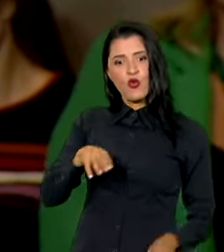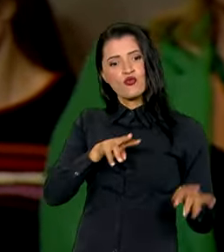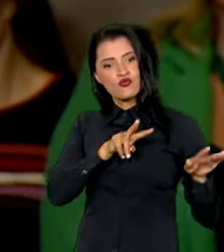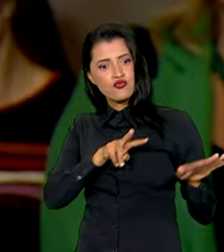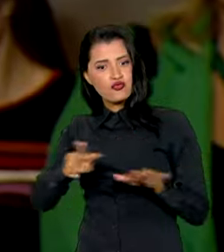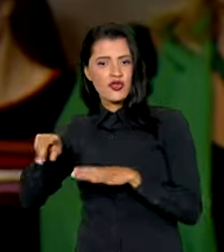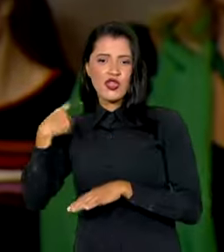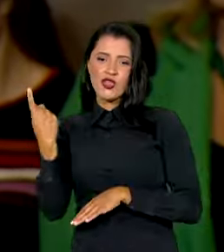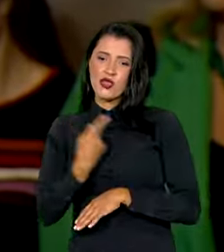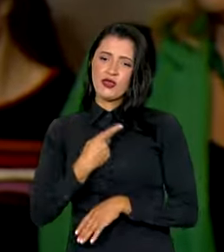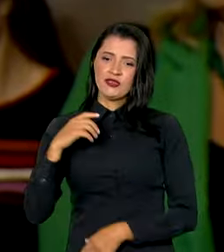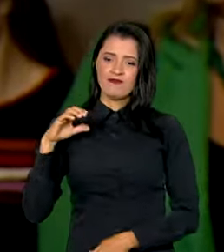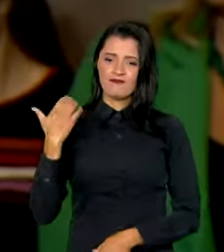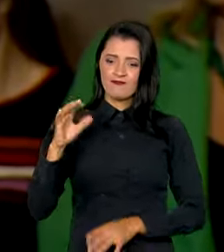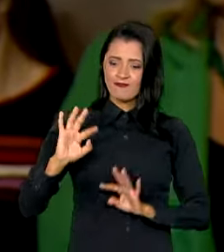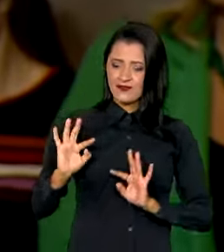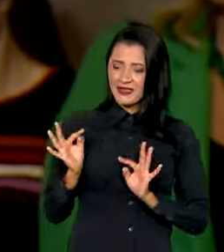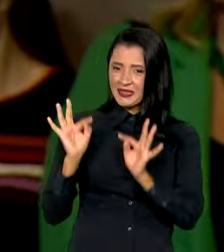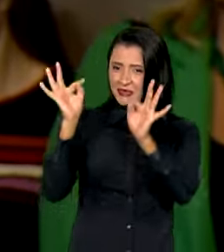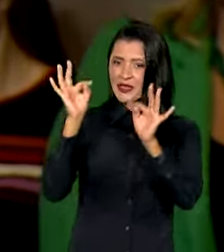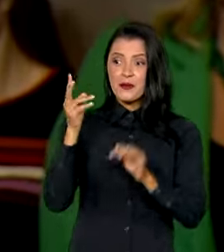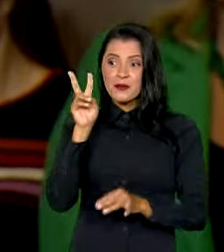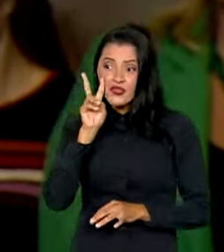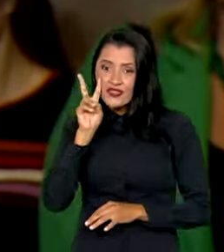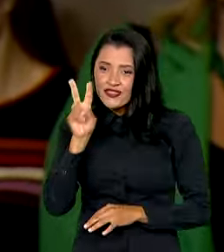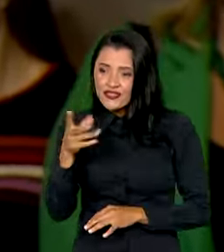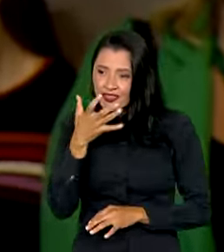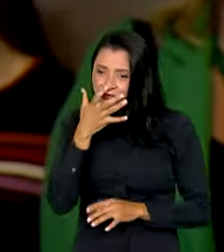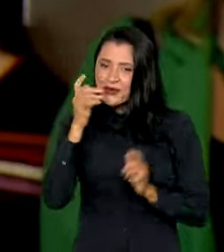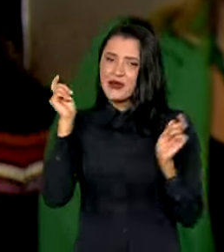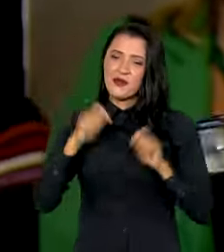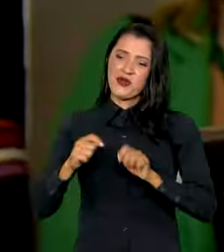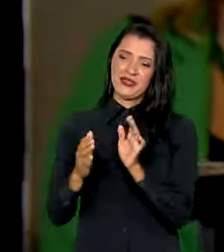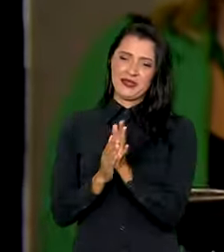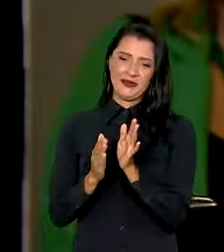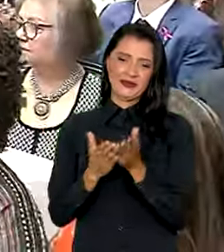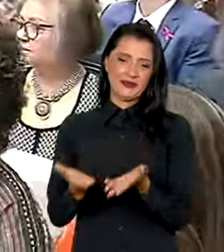semana de ciência e tecnologia, para que a gente possa aplaudir.